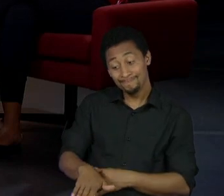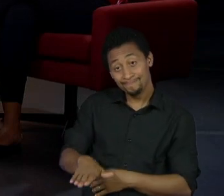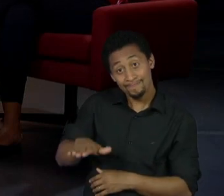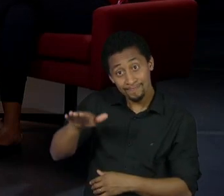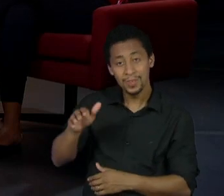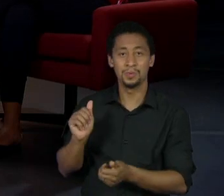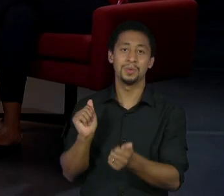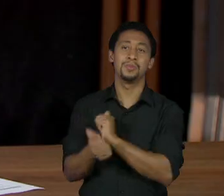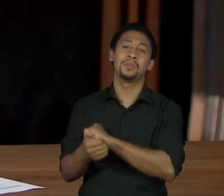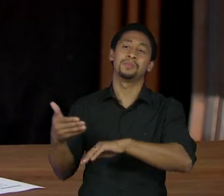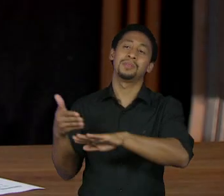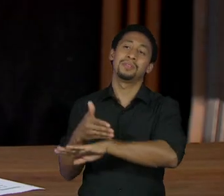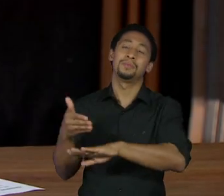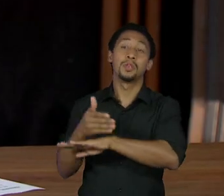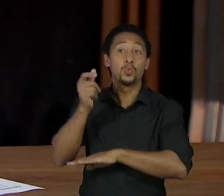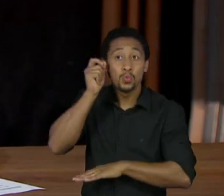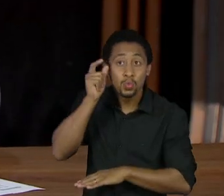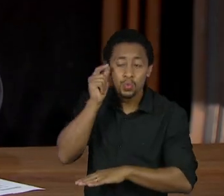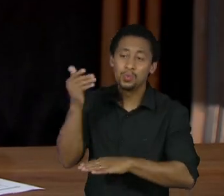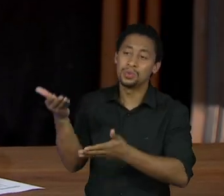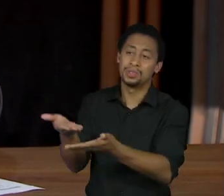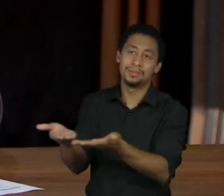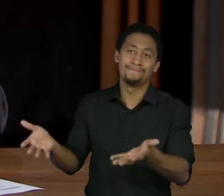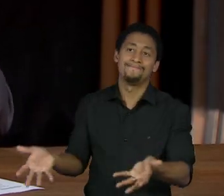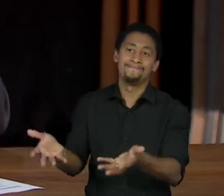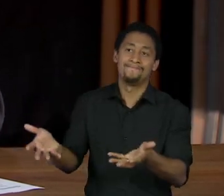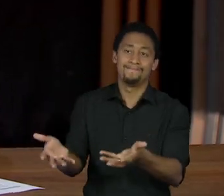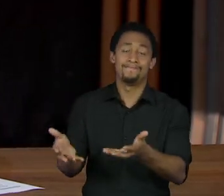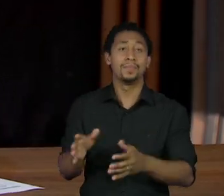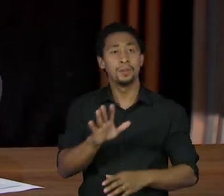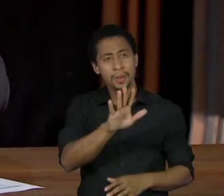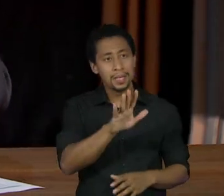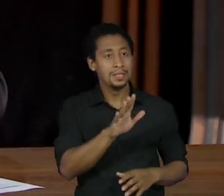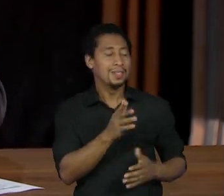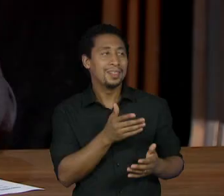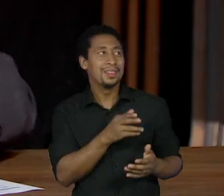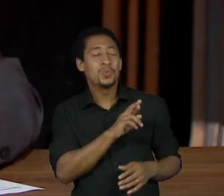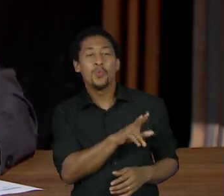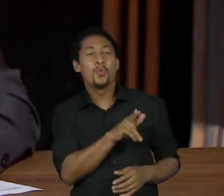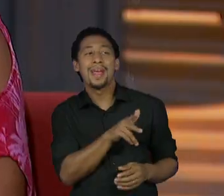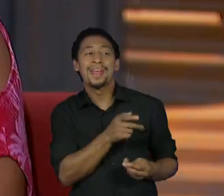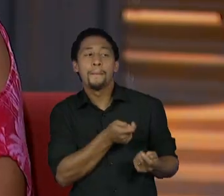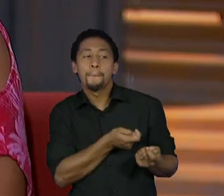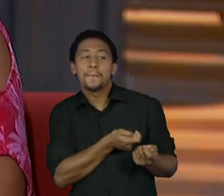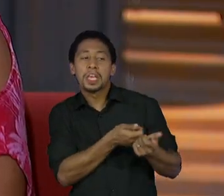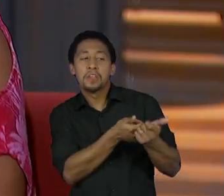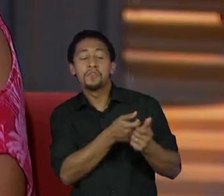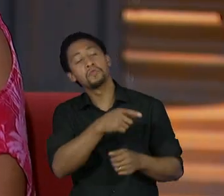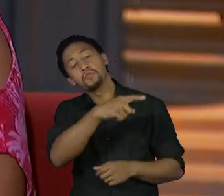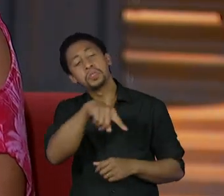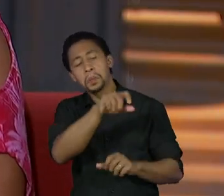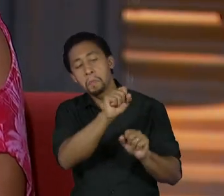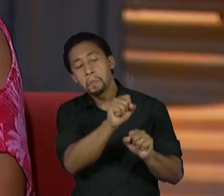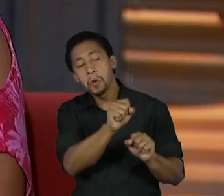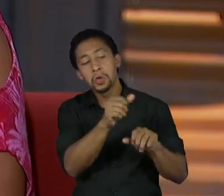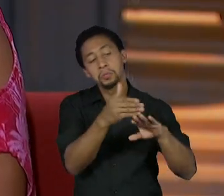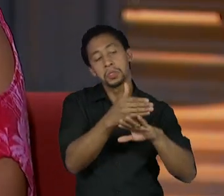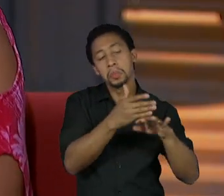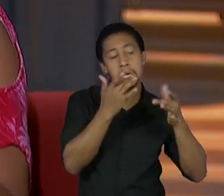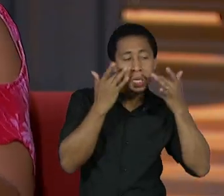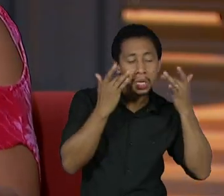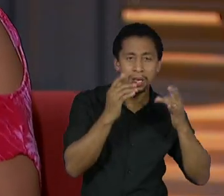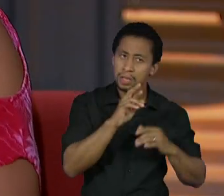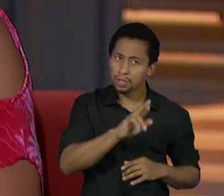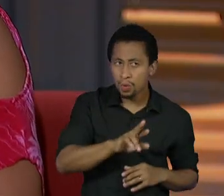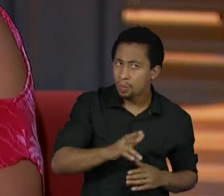possibilidade na sua infância. E não for olhado como um bônus, né? Vamos deixar vocês verem essa peça de teatro também. Não é, isso